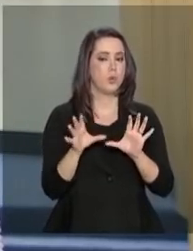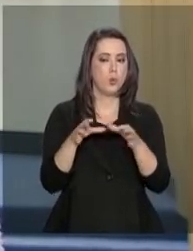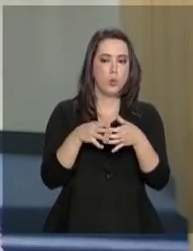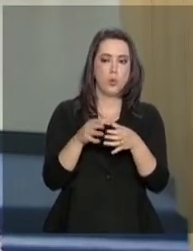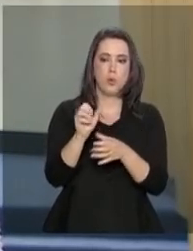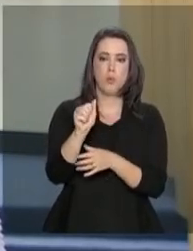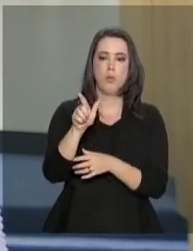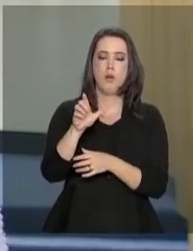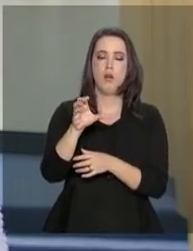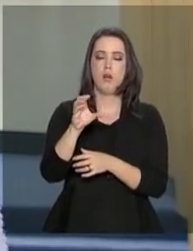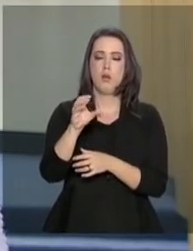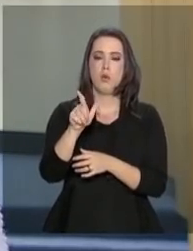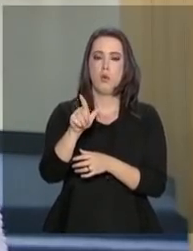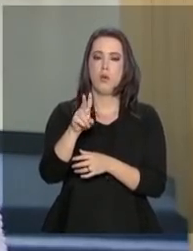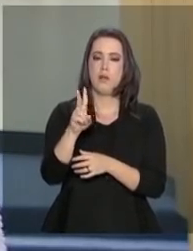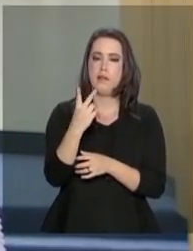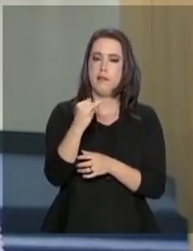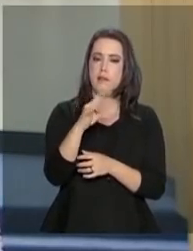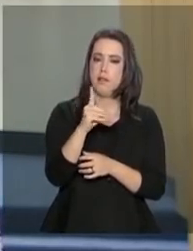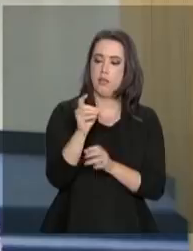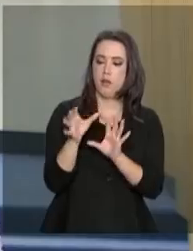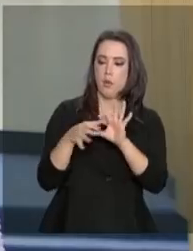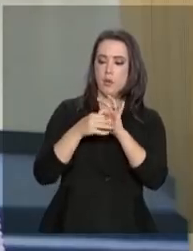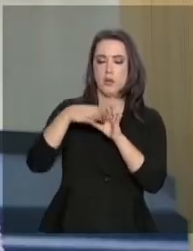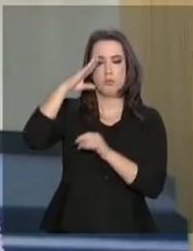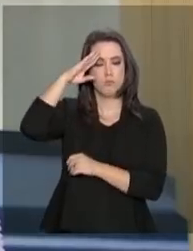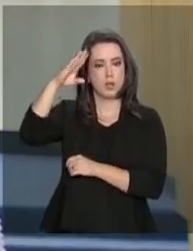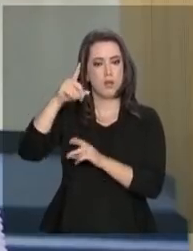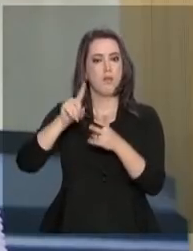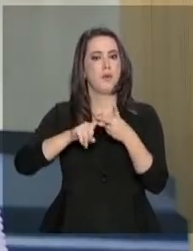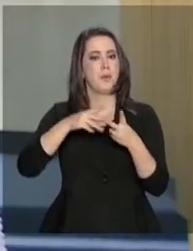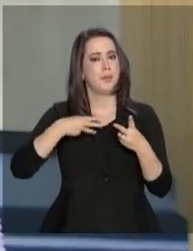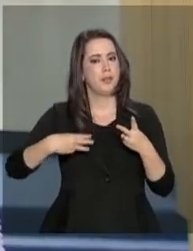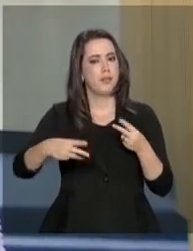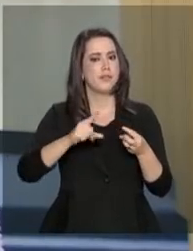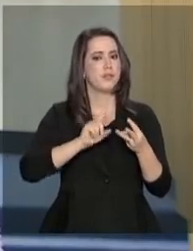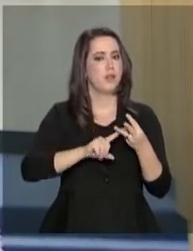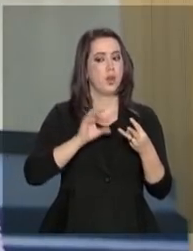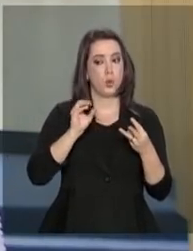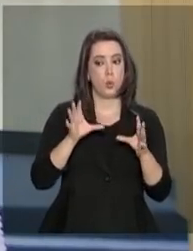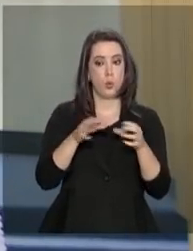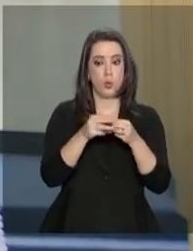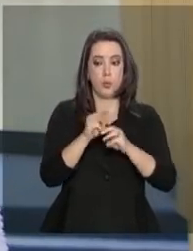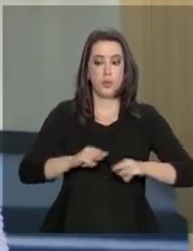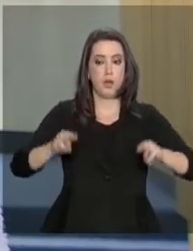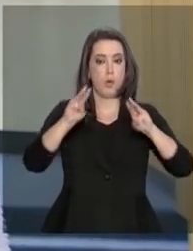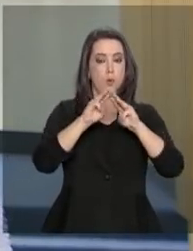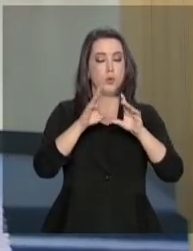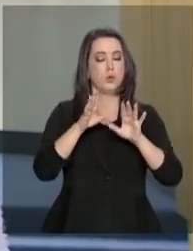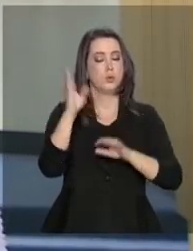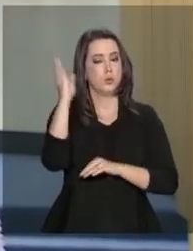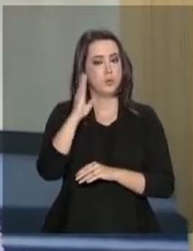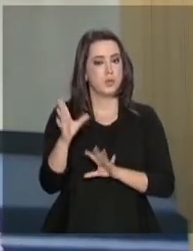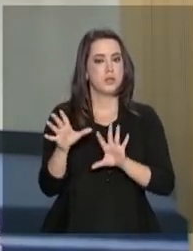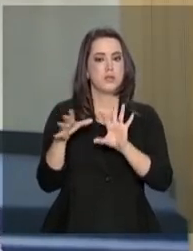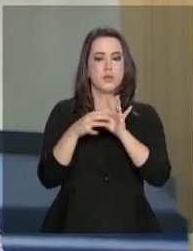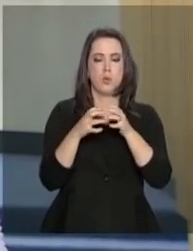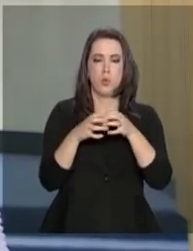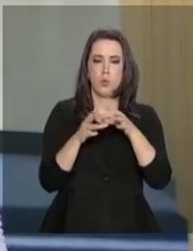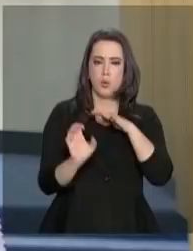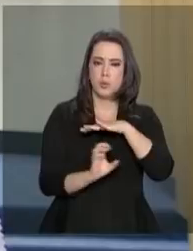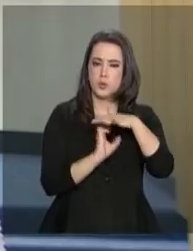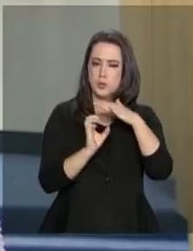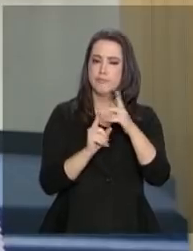acolhida que reúne as forças armadas ministérios agências das nações unidas no brasil e entidades da sociedade civil